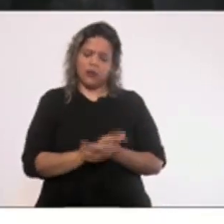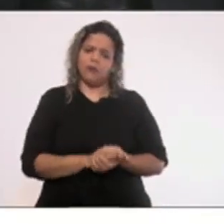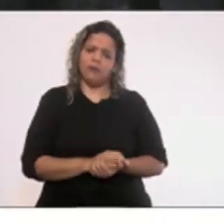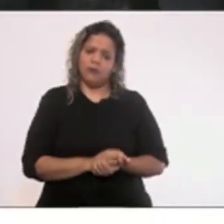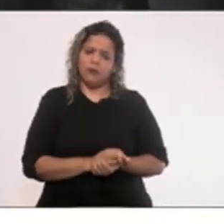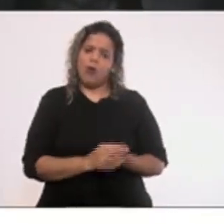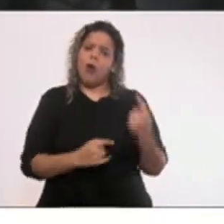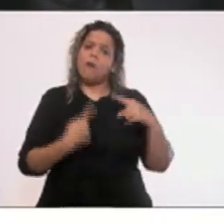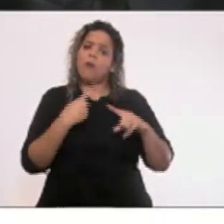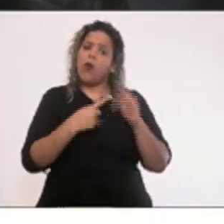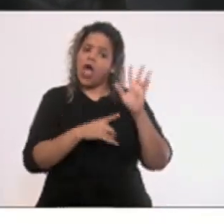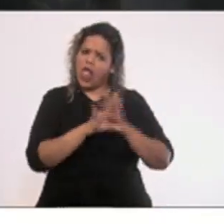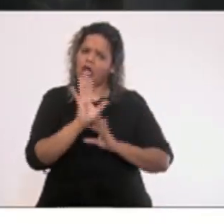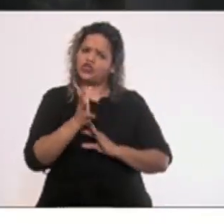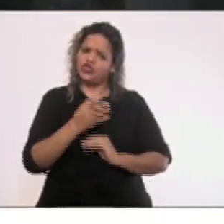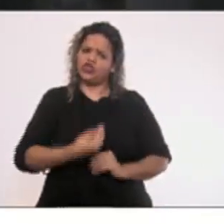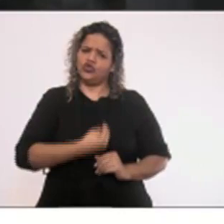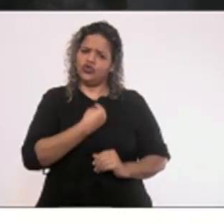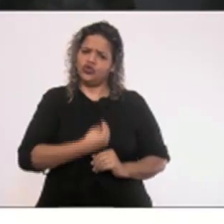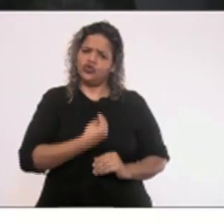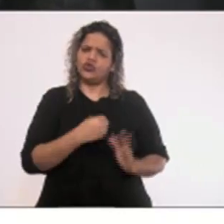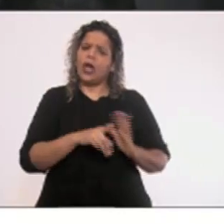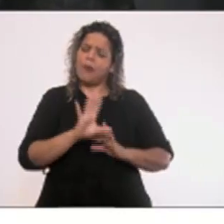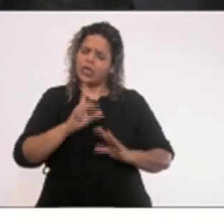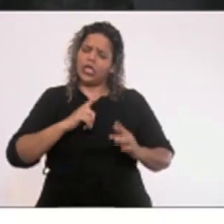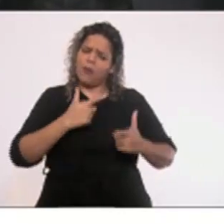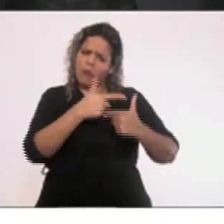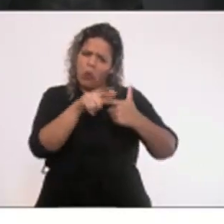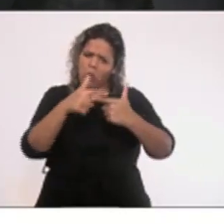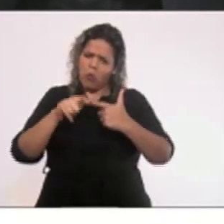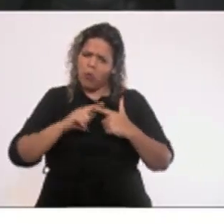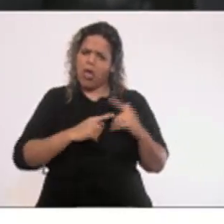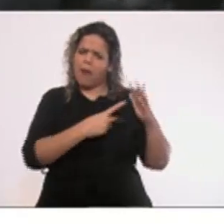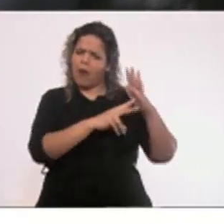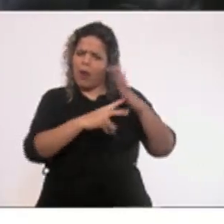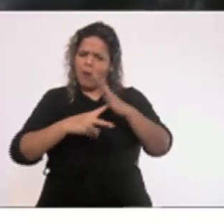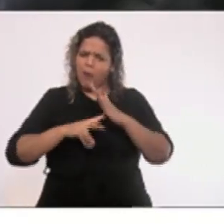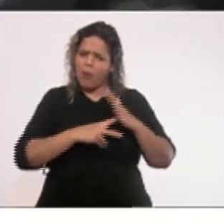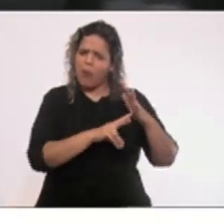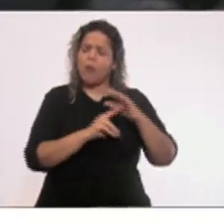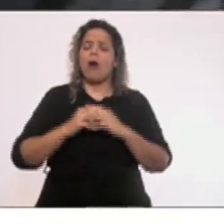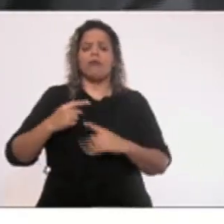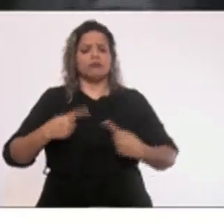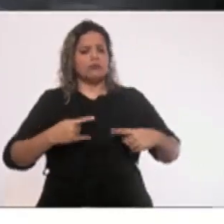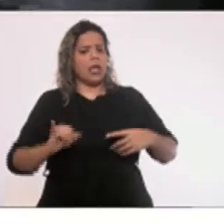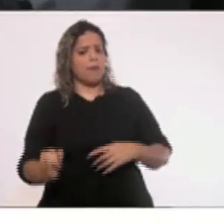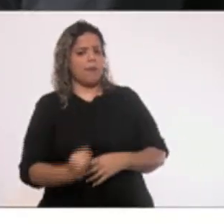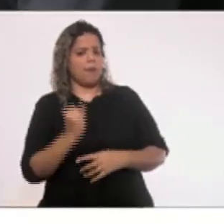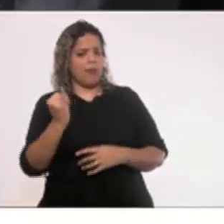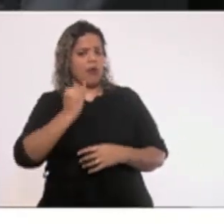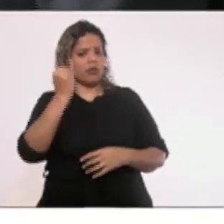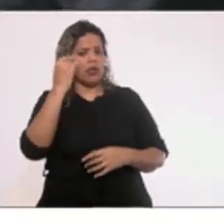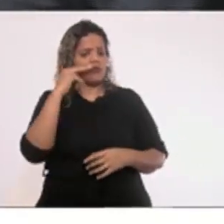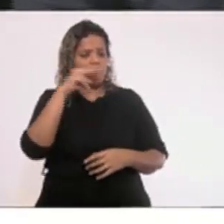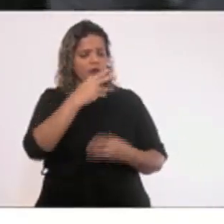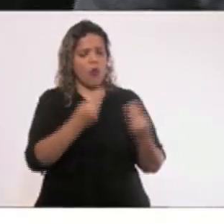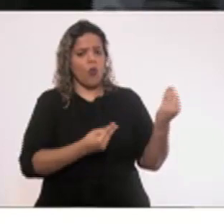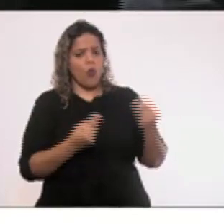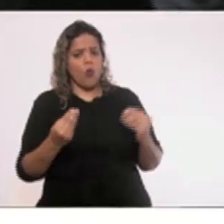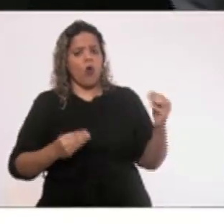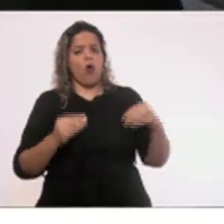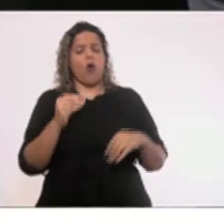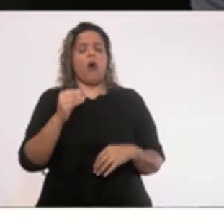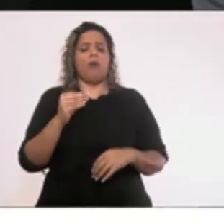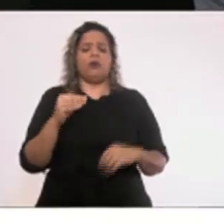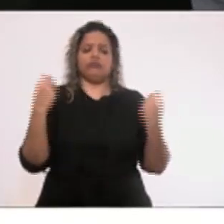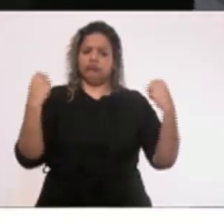terminativa. Já tem uma lei em vigor, mas tem suscitado problemas em vários condomínios. Ao mesmo tempo, tem posições importantes a serem observadas por parte do Conselho Regional